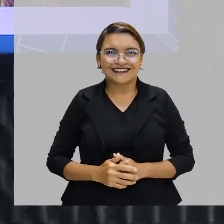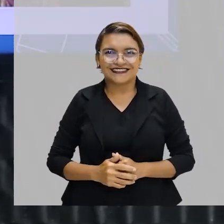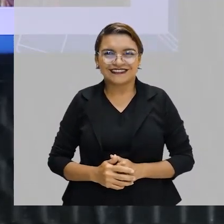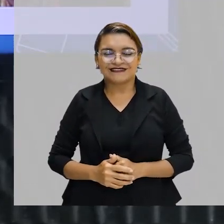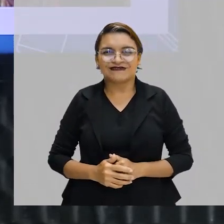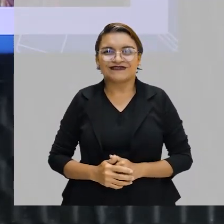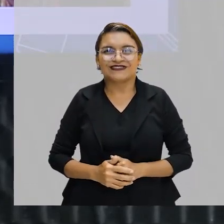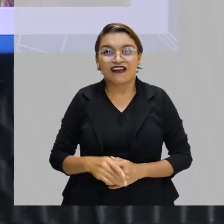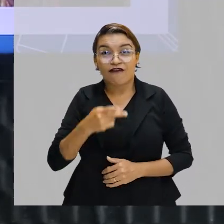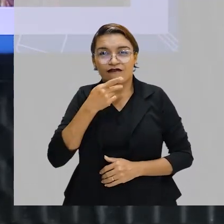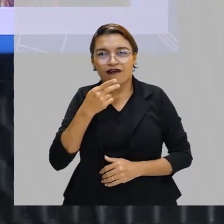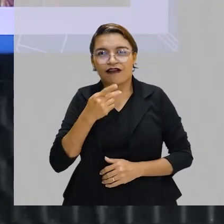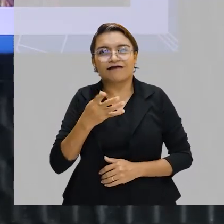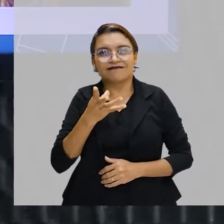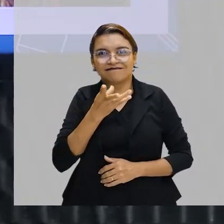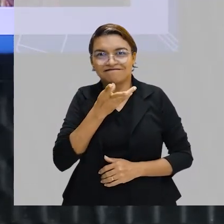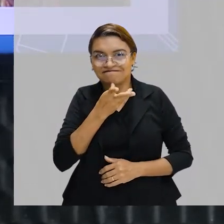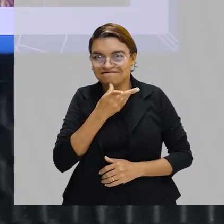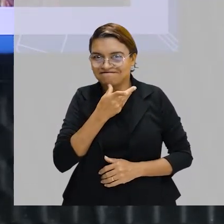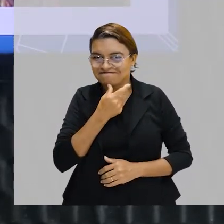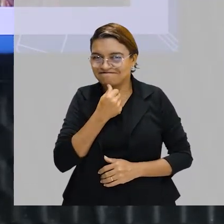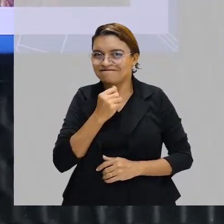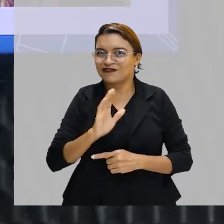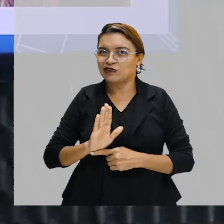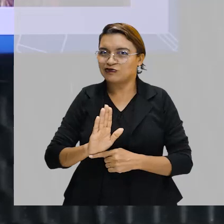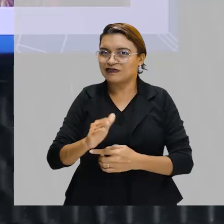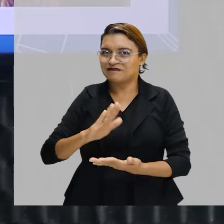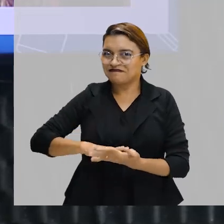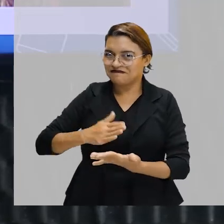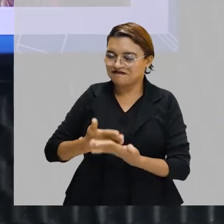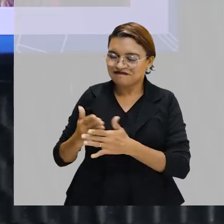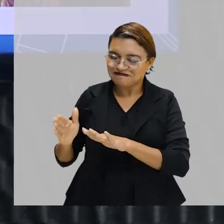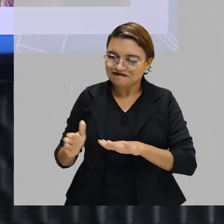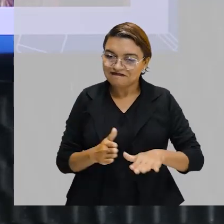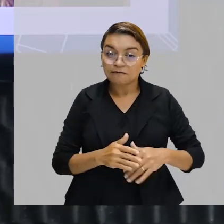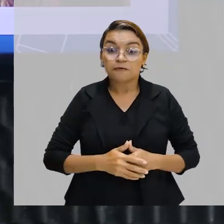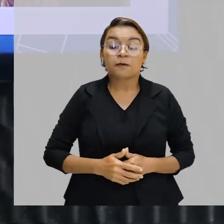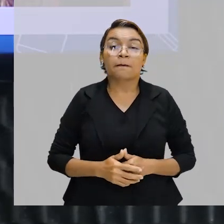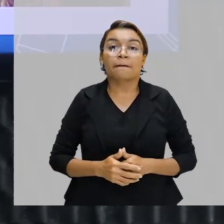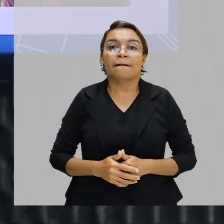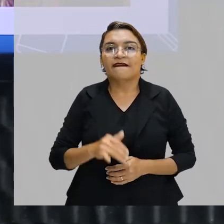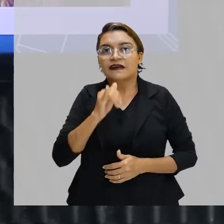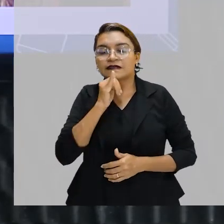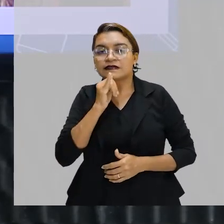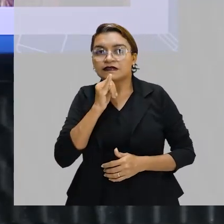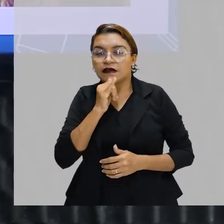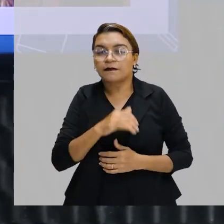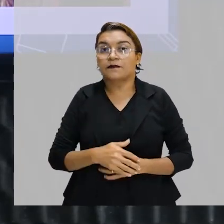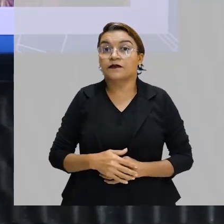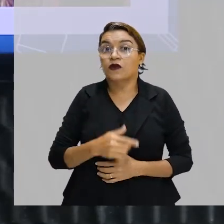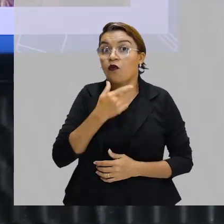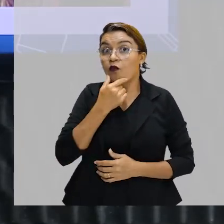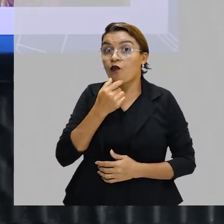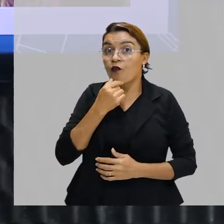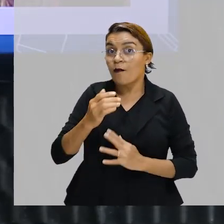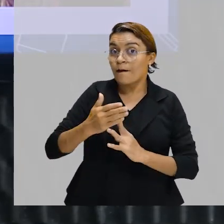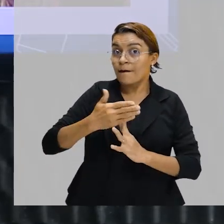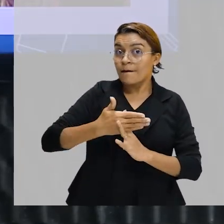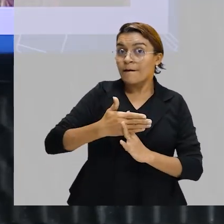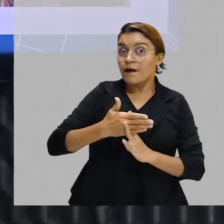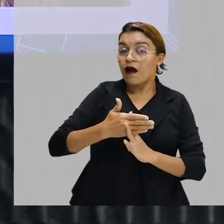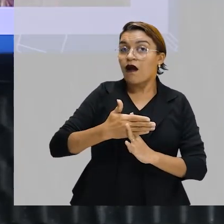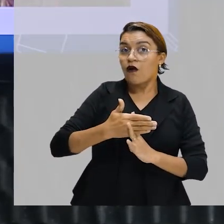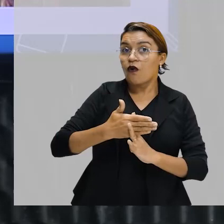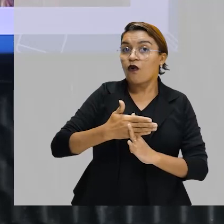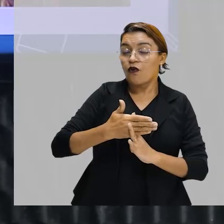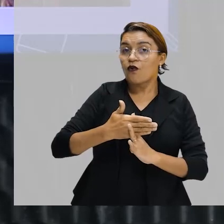pouquinho mais devagar. O Barroco. Um momento em que o eu lírico, né, o homem barroco, vive o conflito